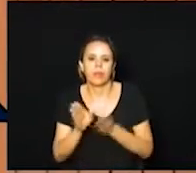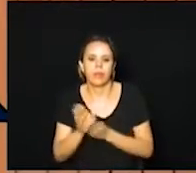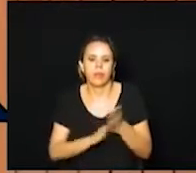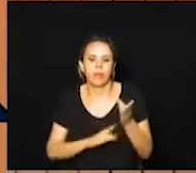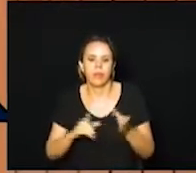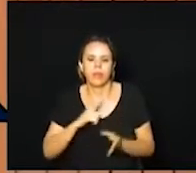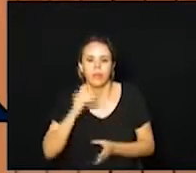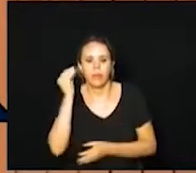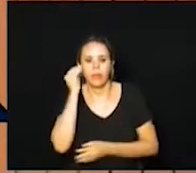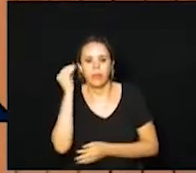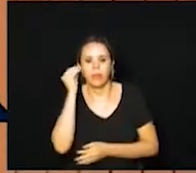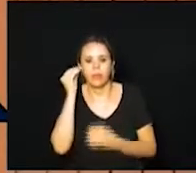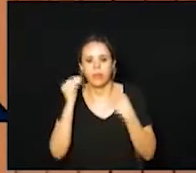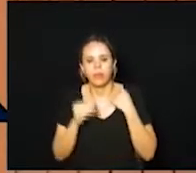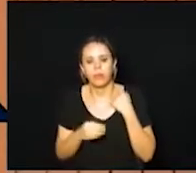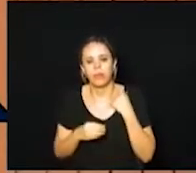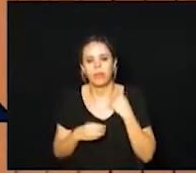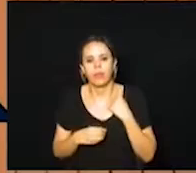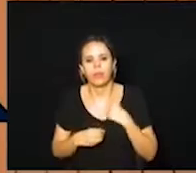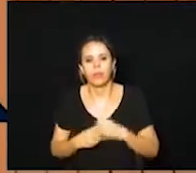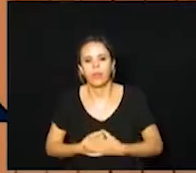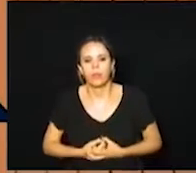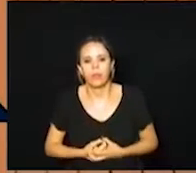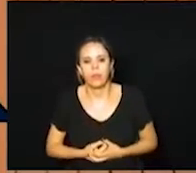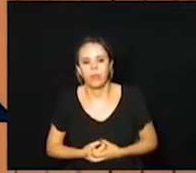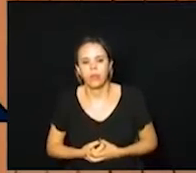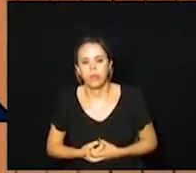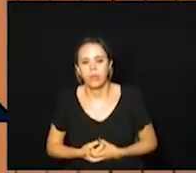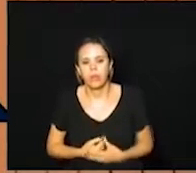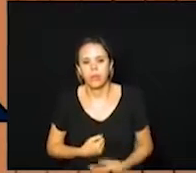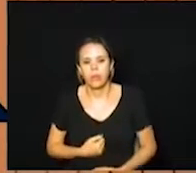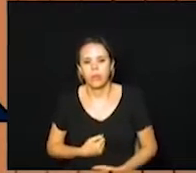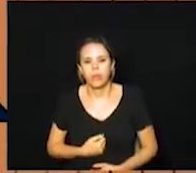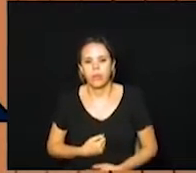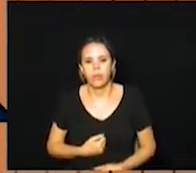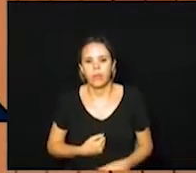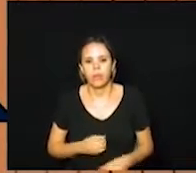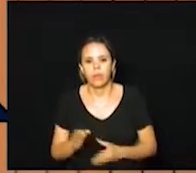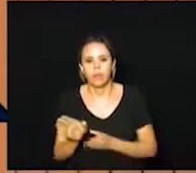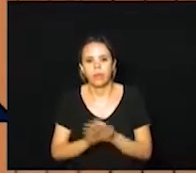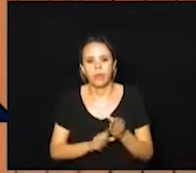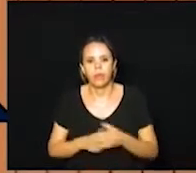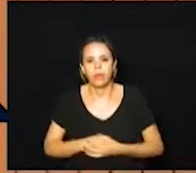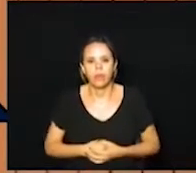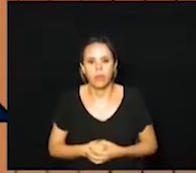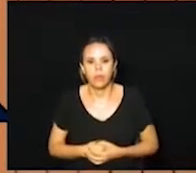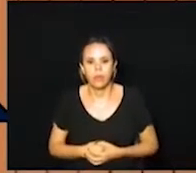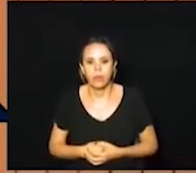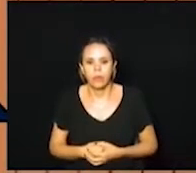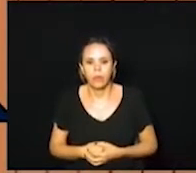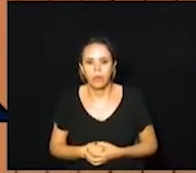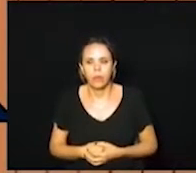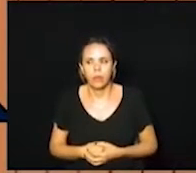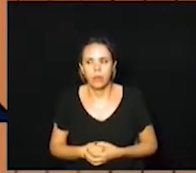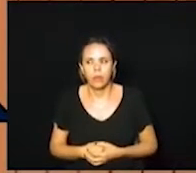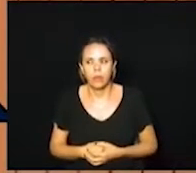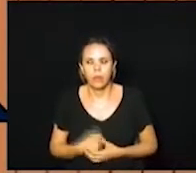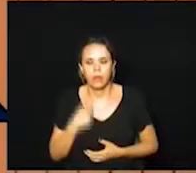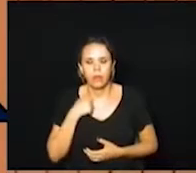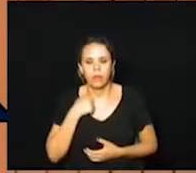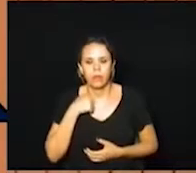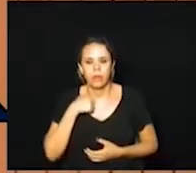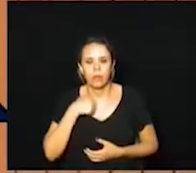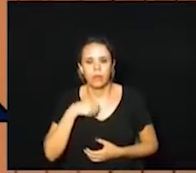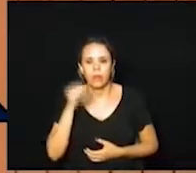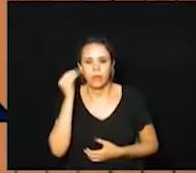da discriminação racial. Hoje ela fez um boletim de ocorrência, a Câmara vai investigar, a polícia também. E durante a